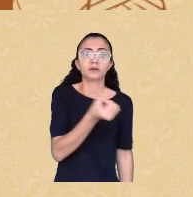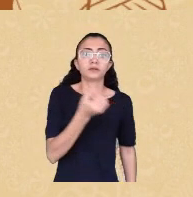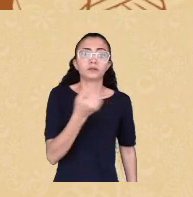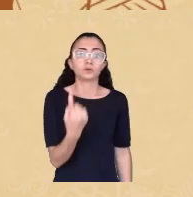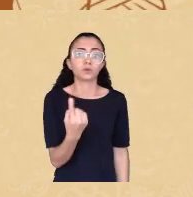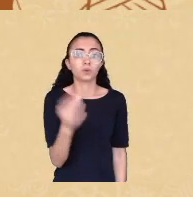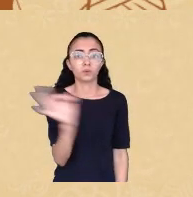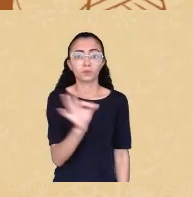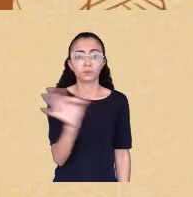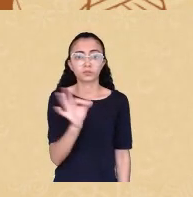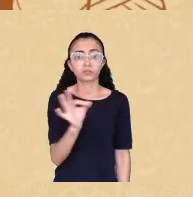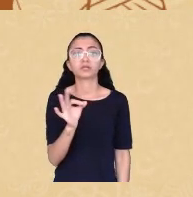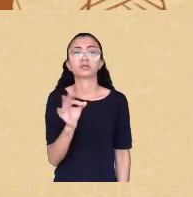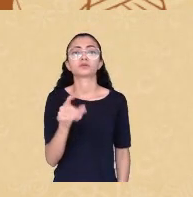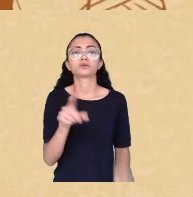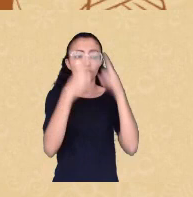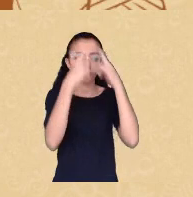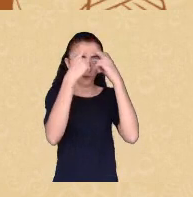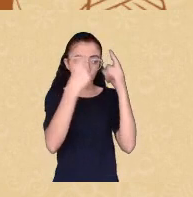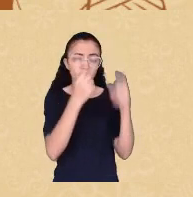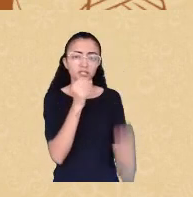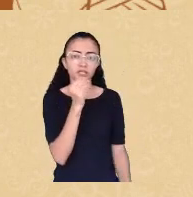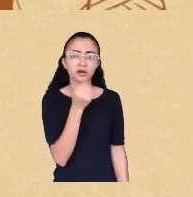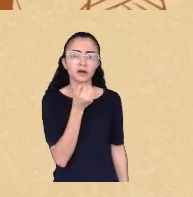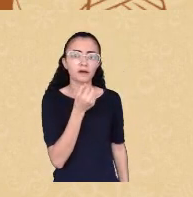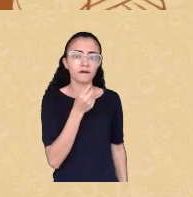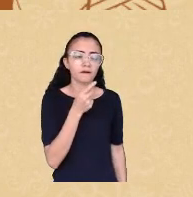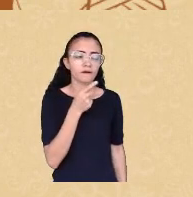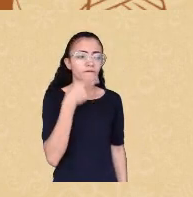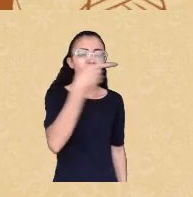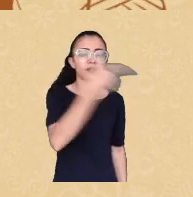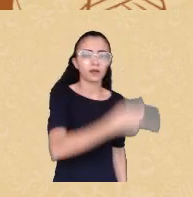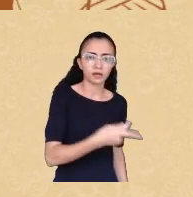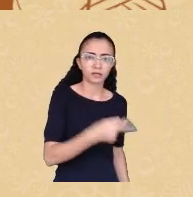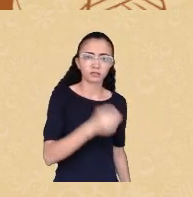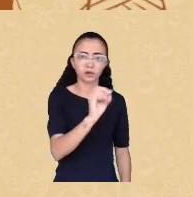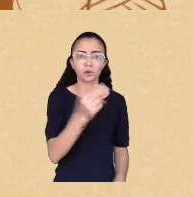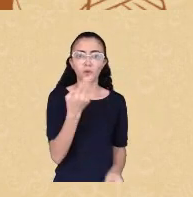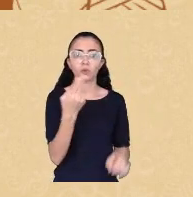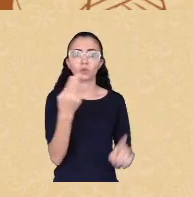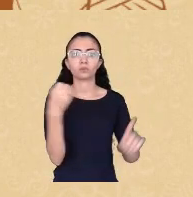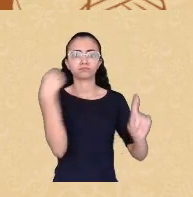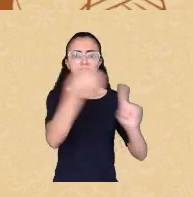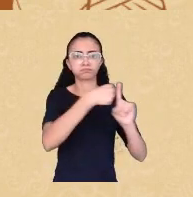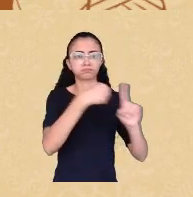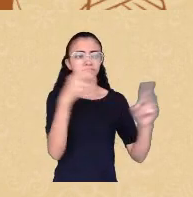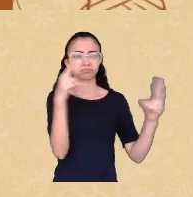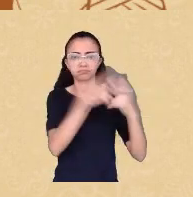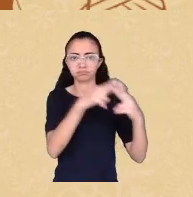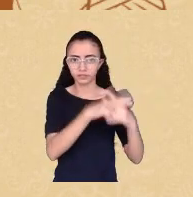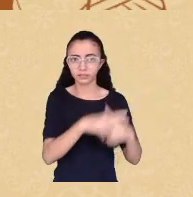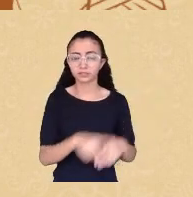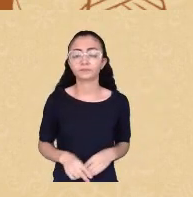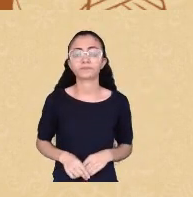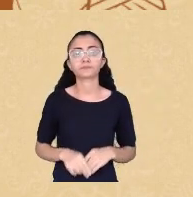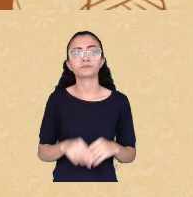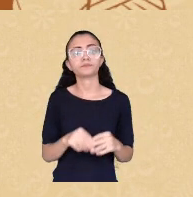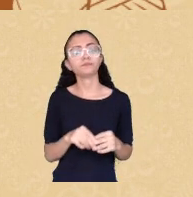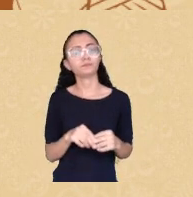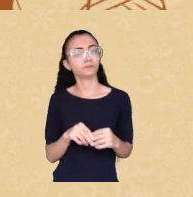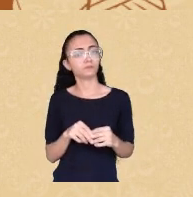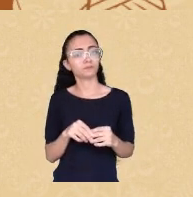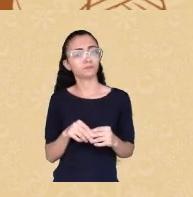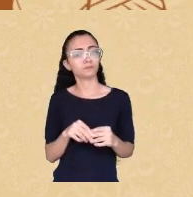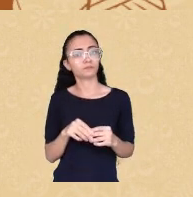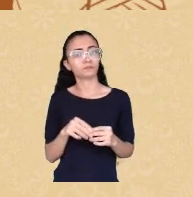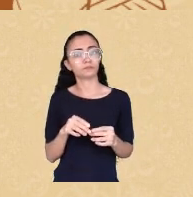física, quase, praticamente 61% já planejaram se matar na Índia, 52,2%, Ana Pótamo, tocaram